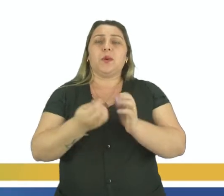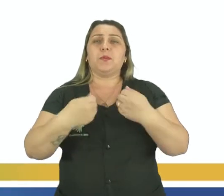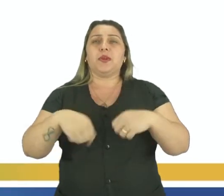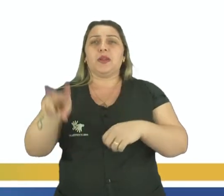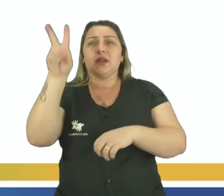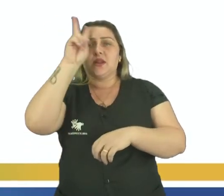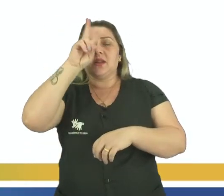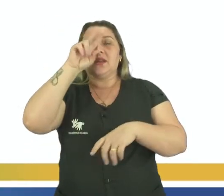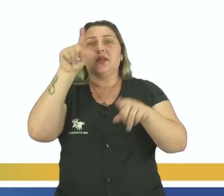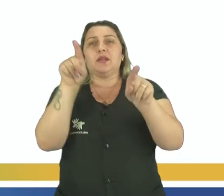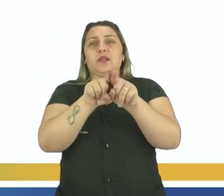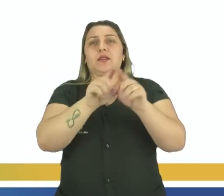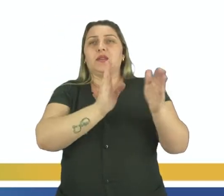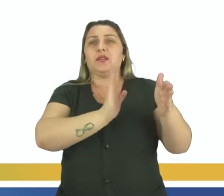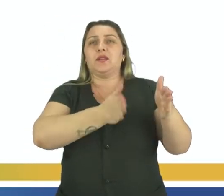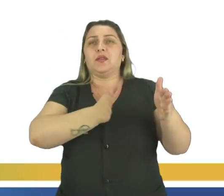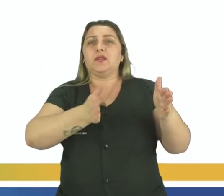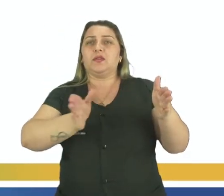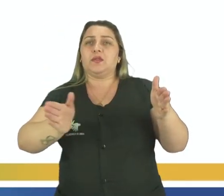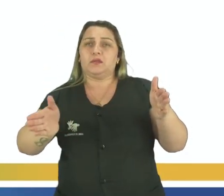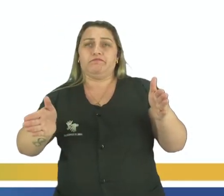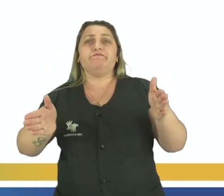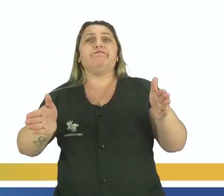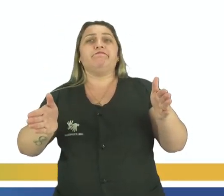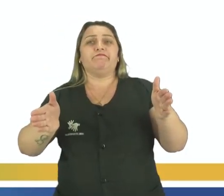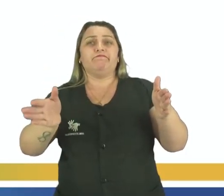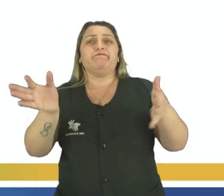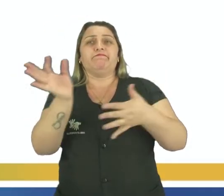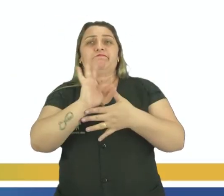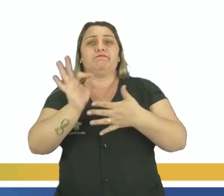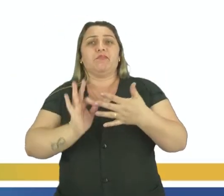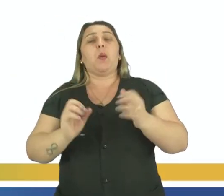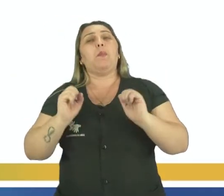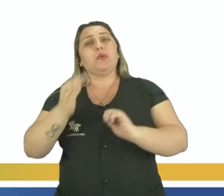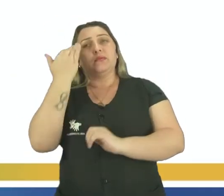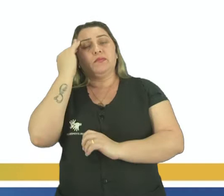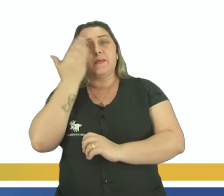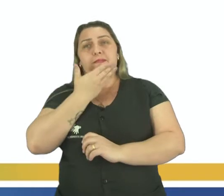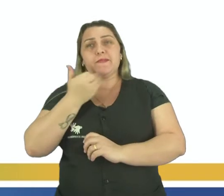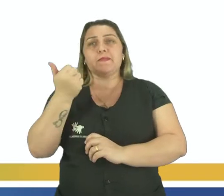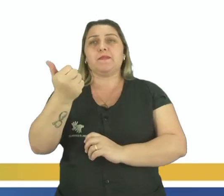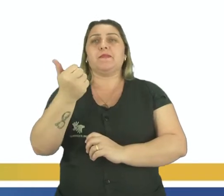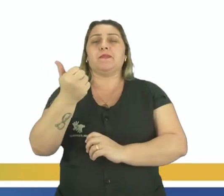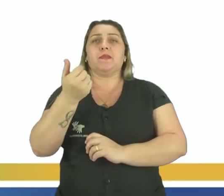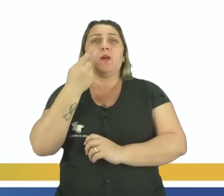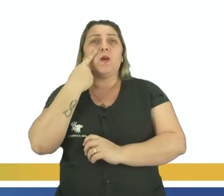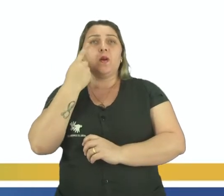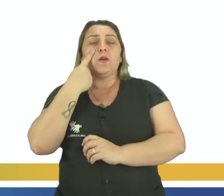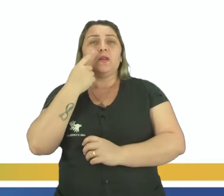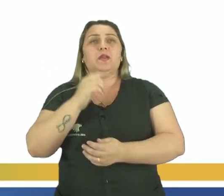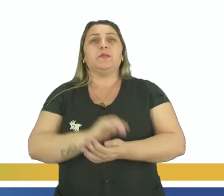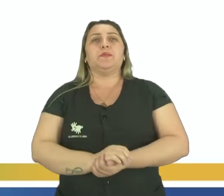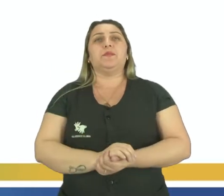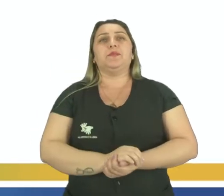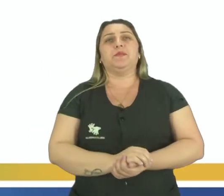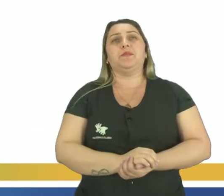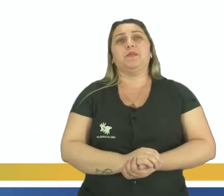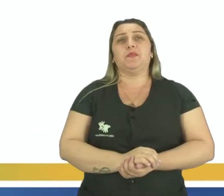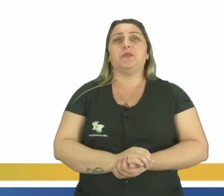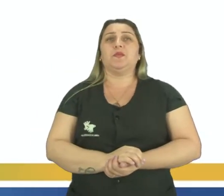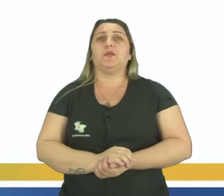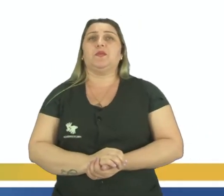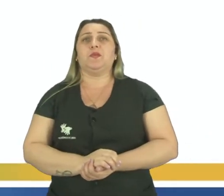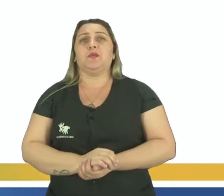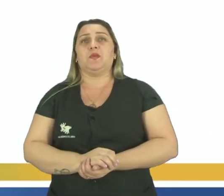lembrar também das ordens e das classes, para que eu possa compreender. Aí, olha só, eu vou colocar